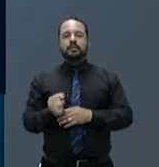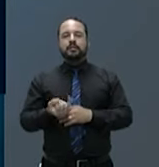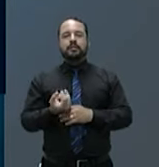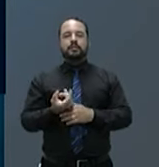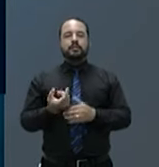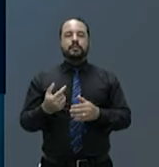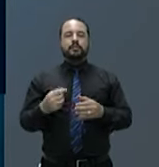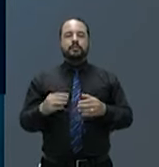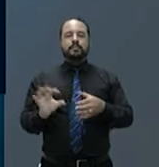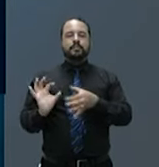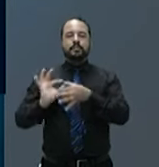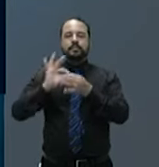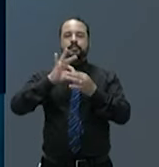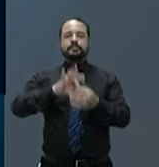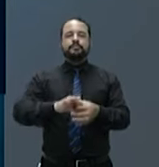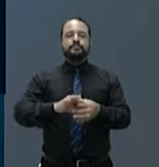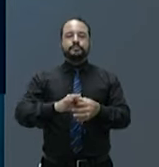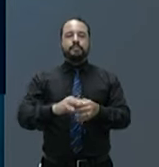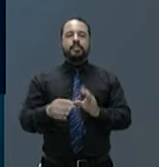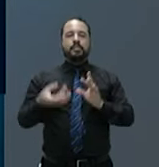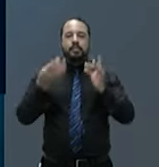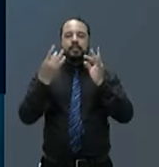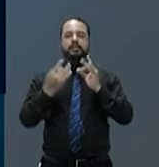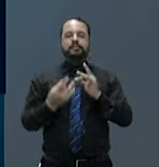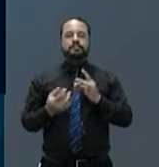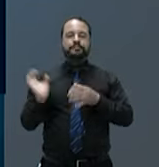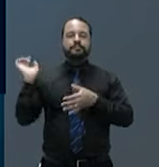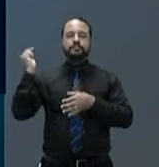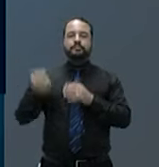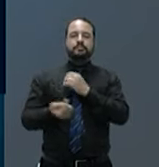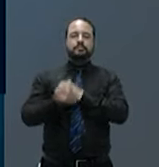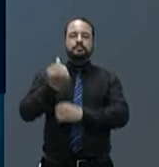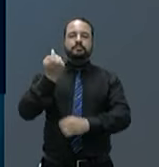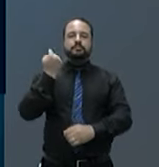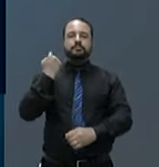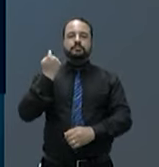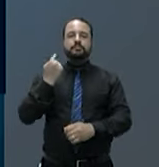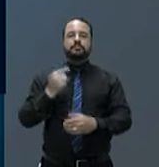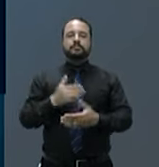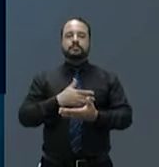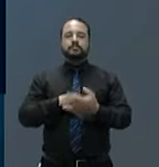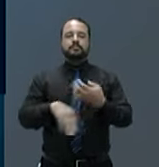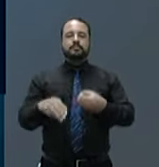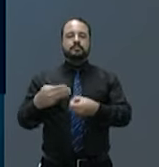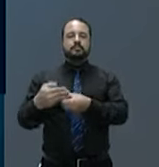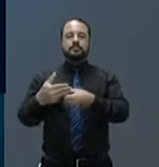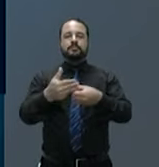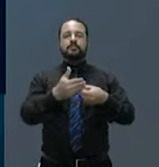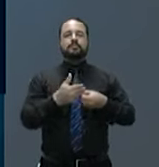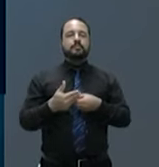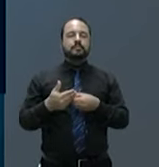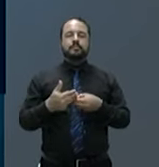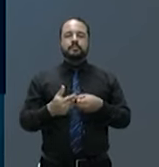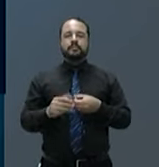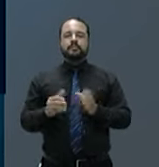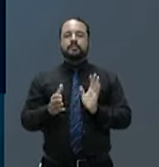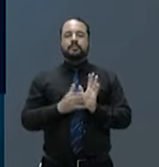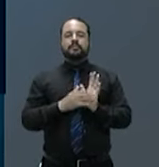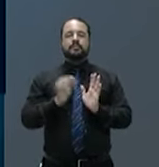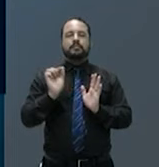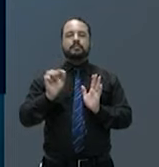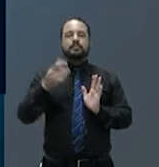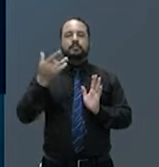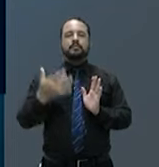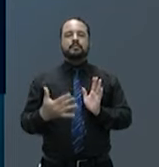prescrição intercorrente, e o município controverteu isso ao longo da apelação civil, chegando